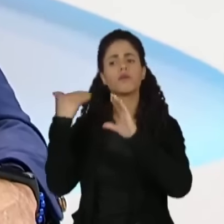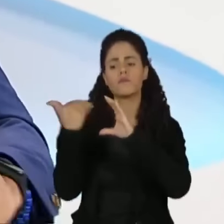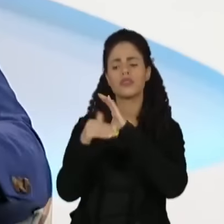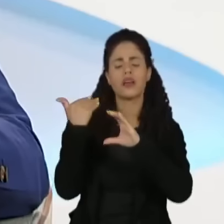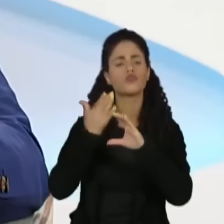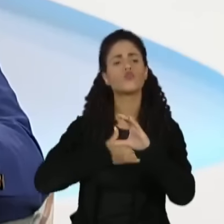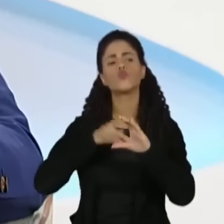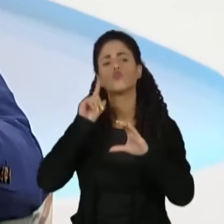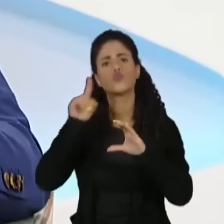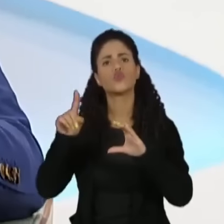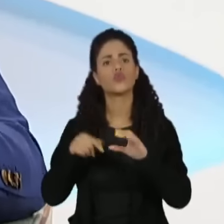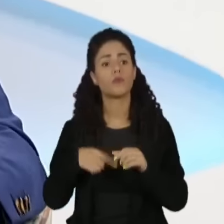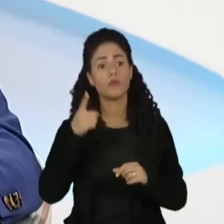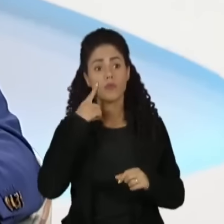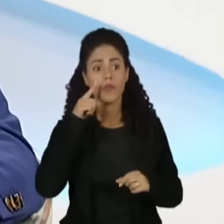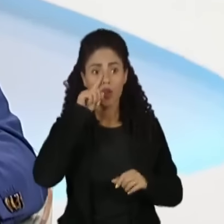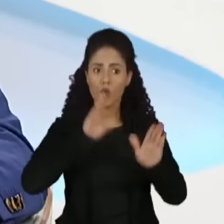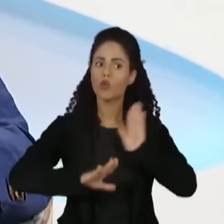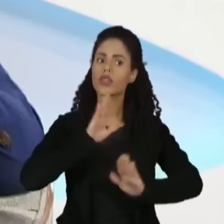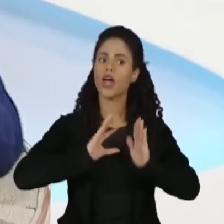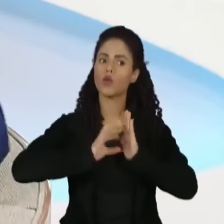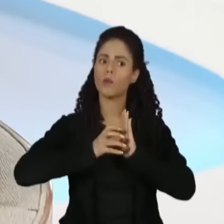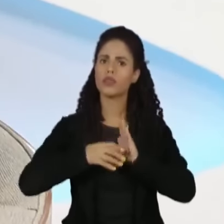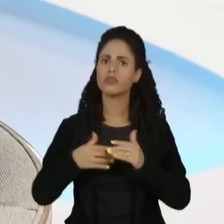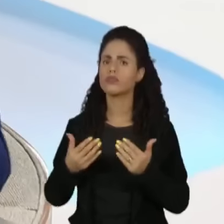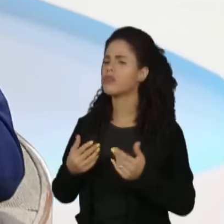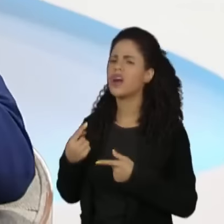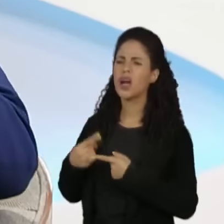dia. Ele falou, cara, cuidado com esse partido.